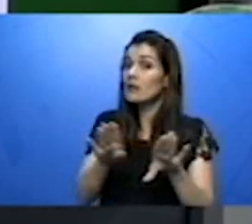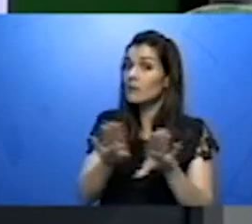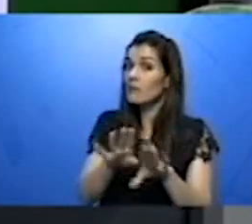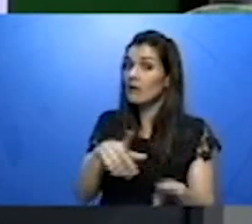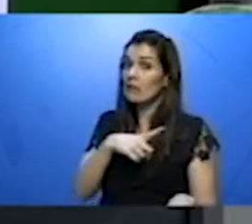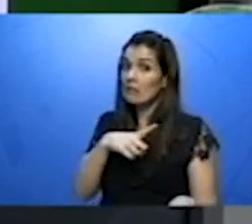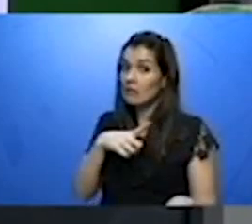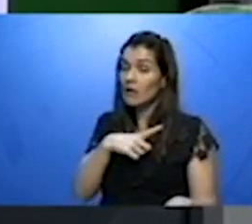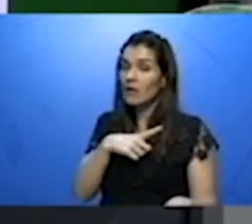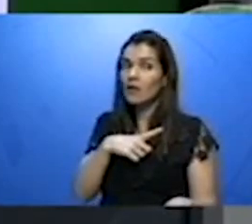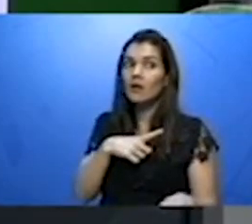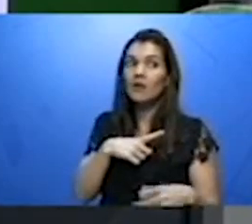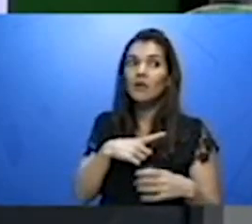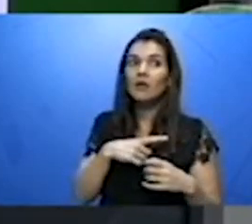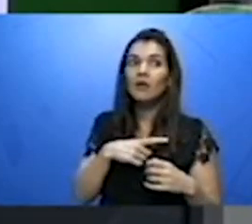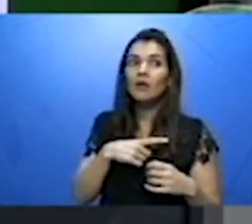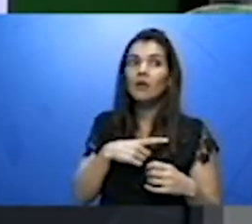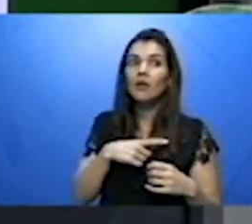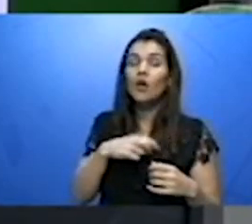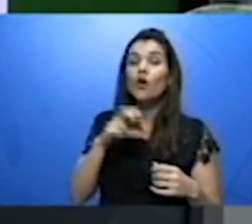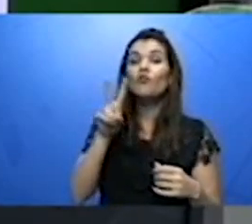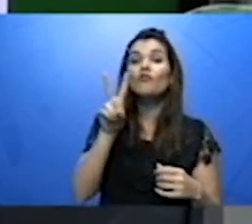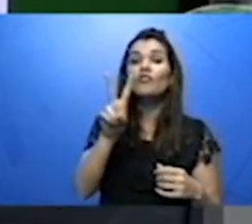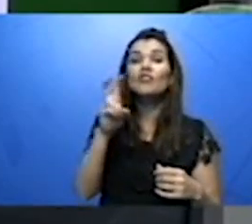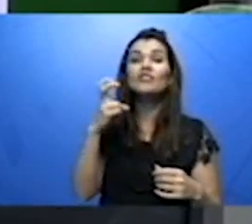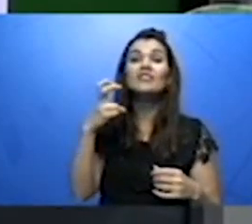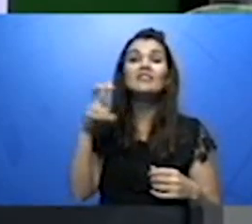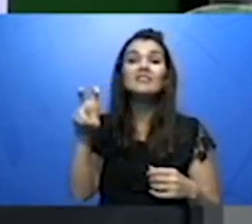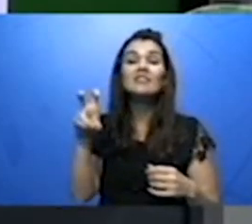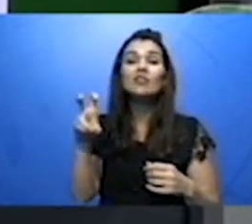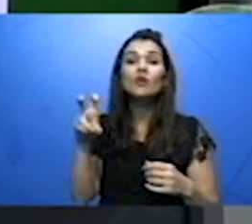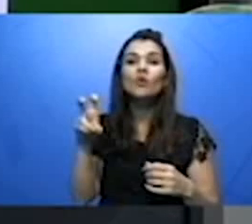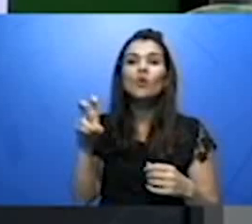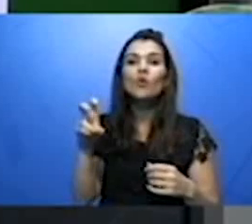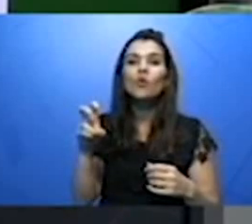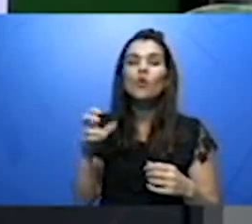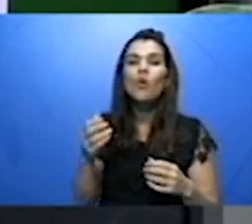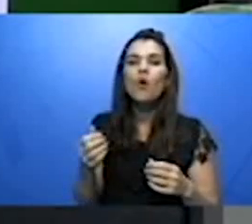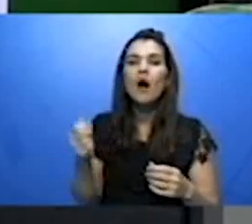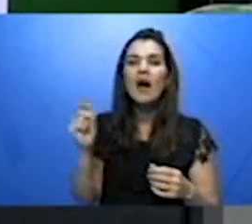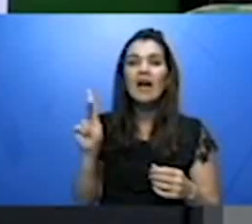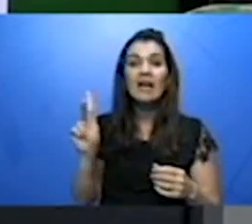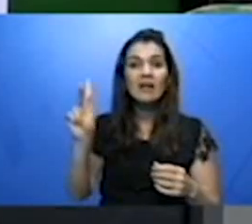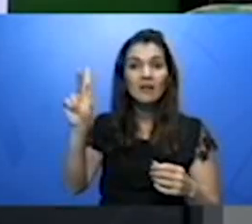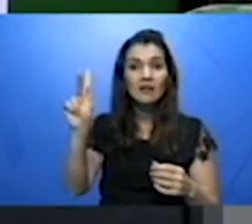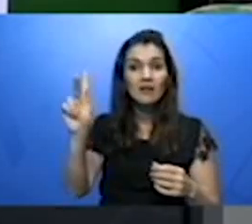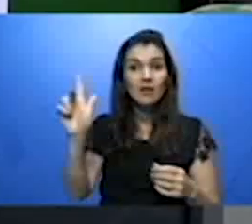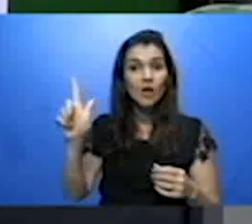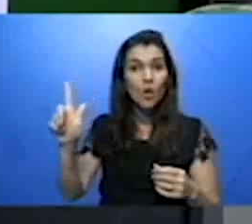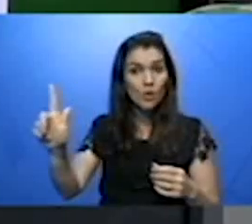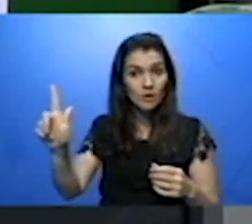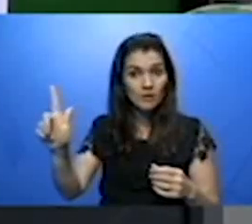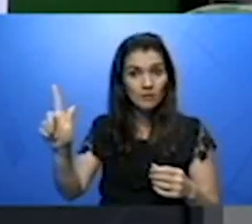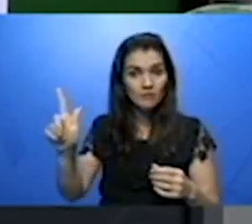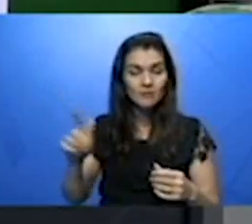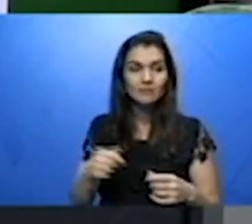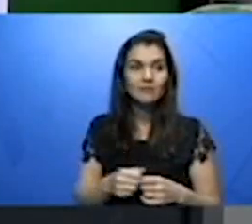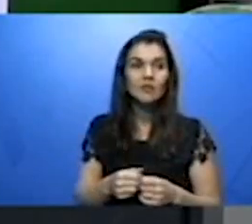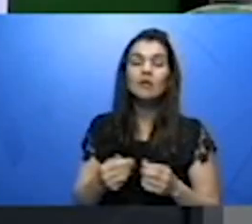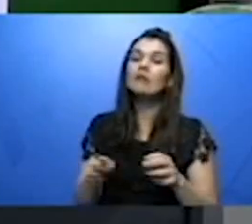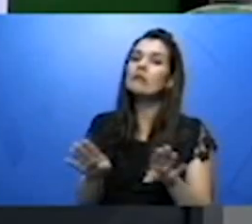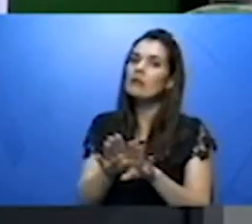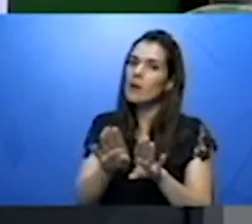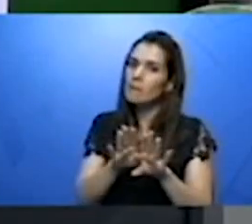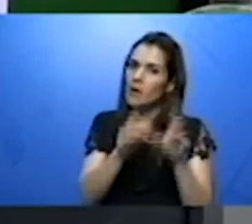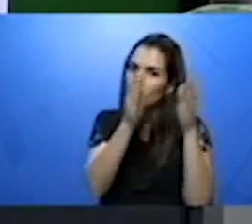temos um com 25 e 30 kg coloca o 25 primeiro e depois